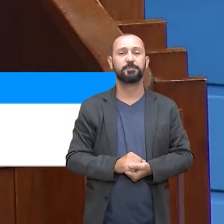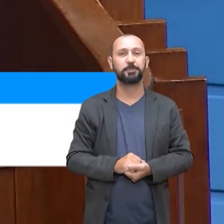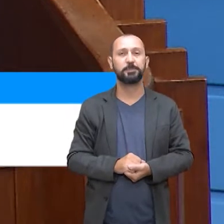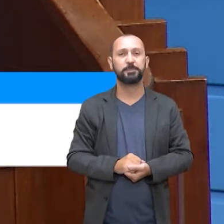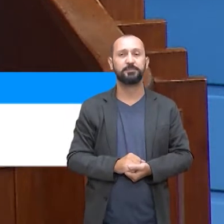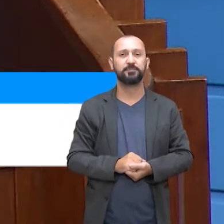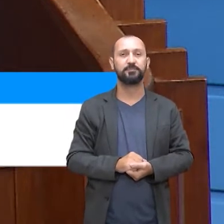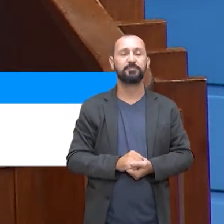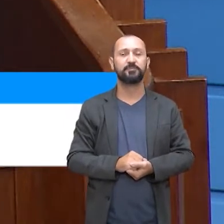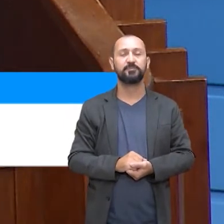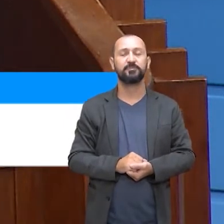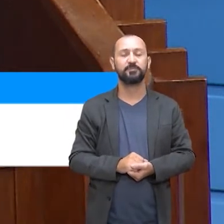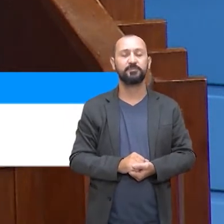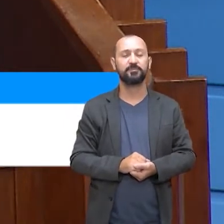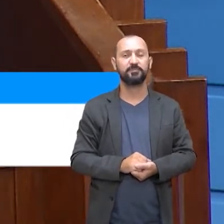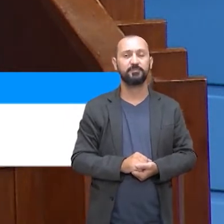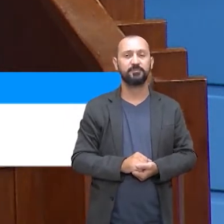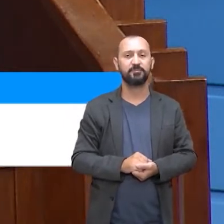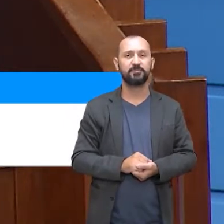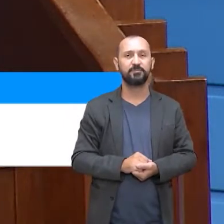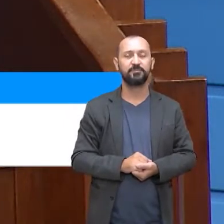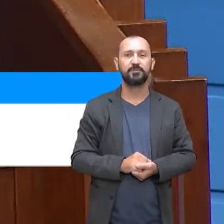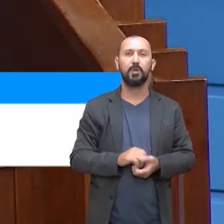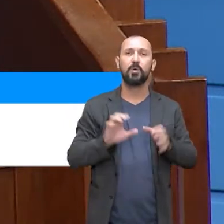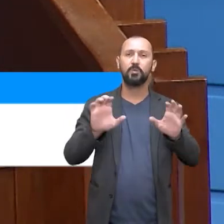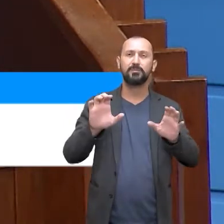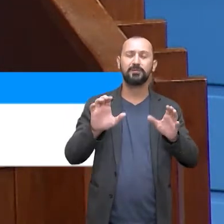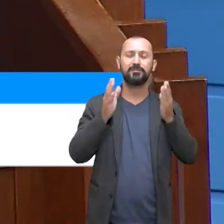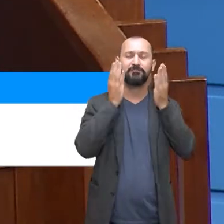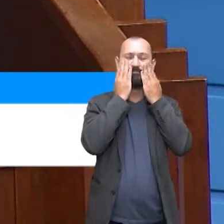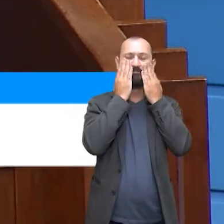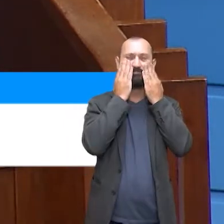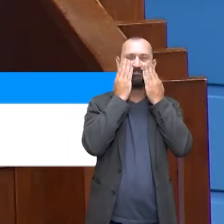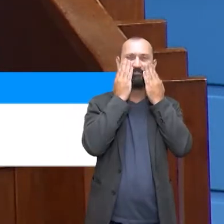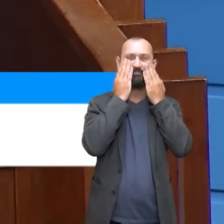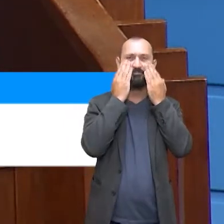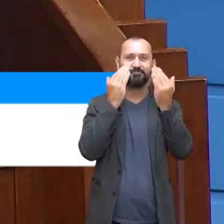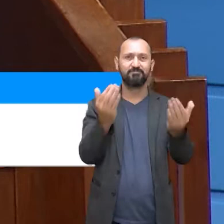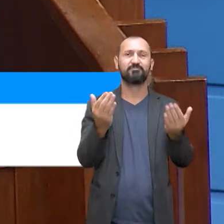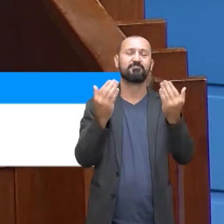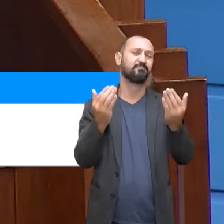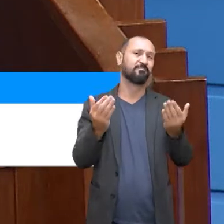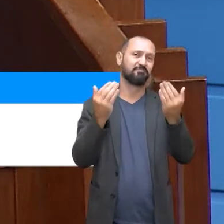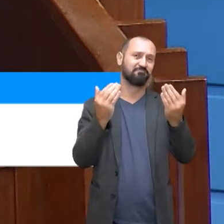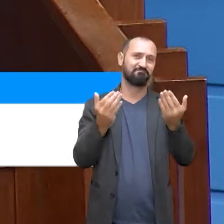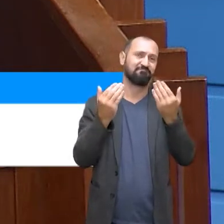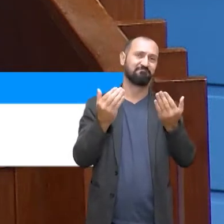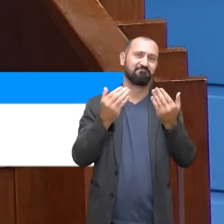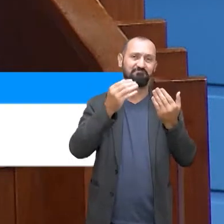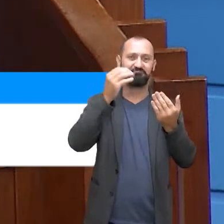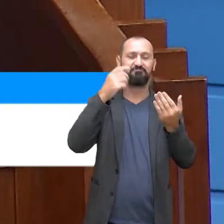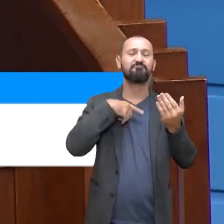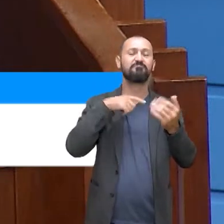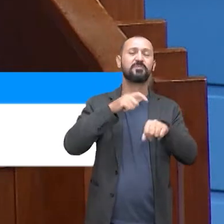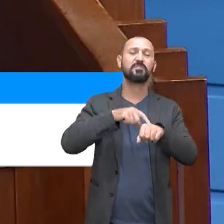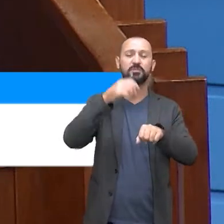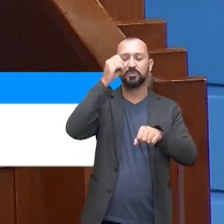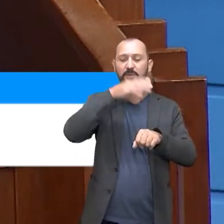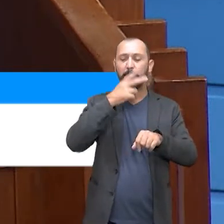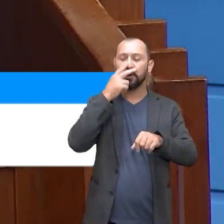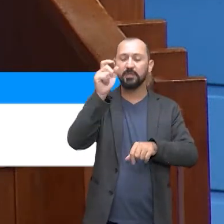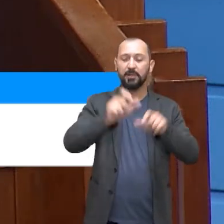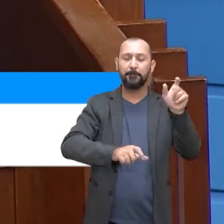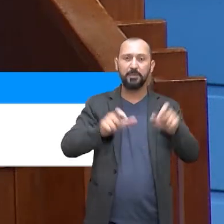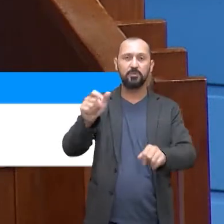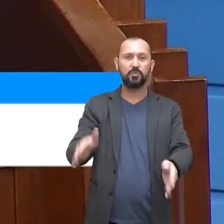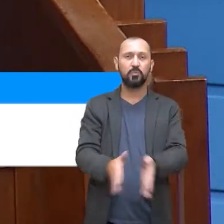uma forma descarada, uma forma agressiva de tomar